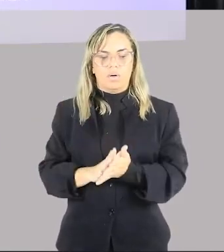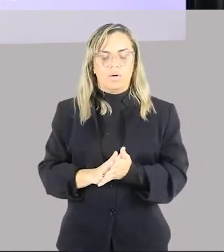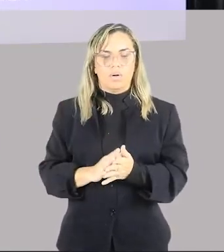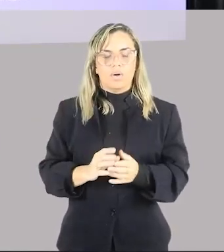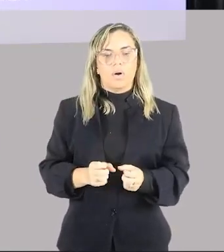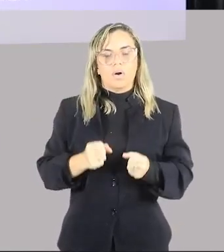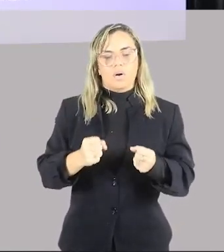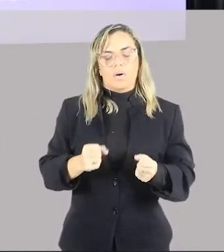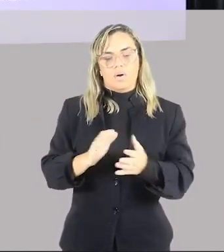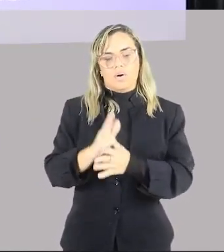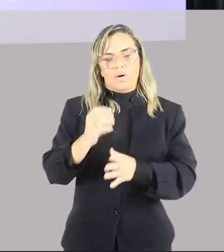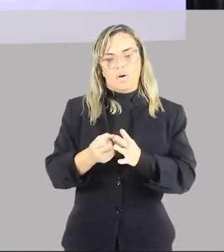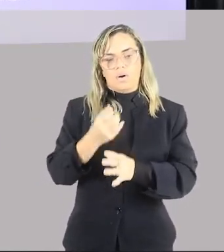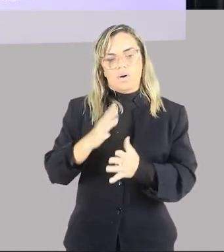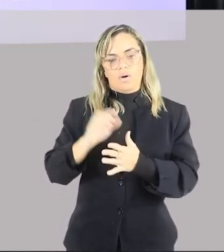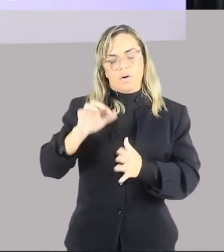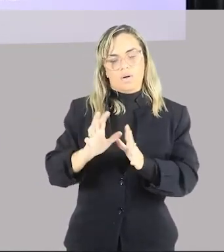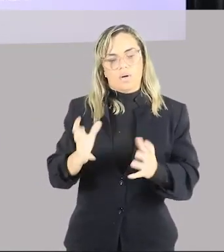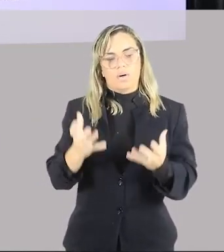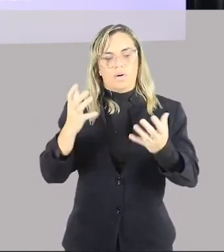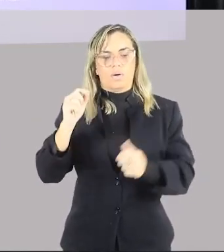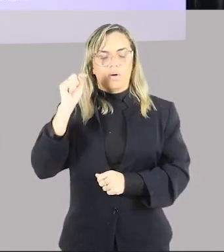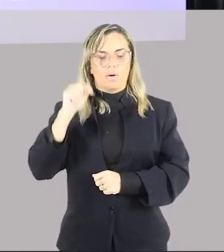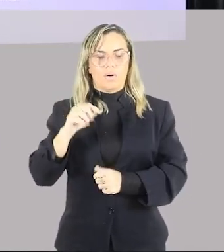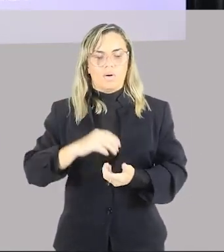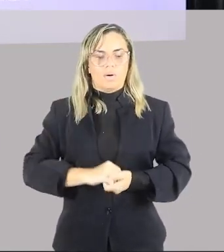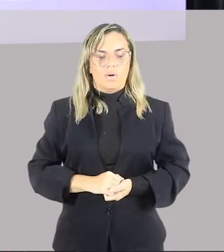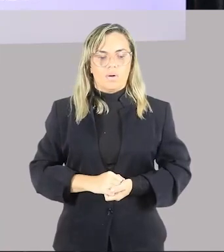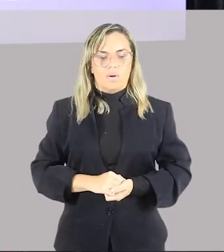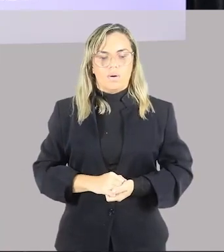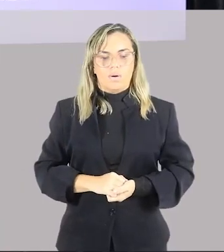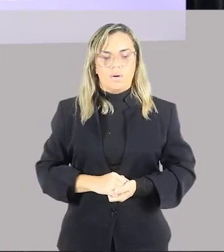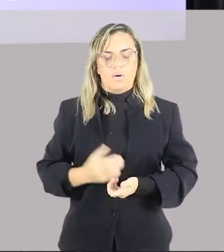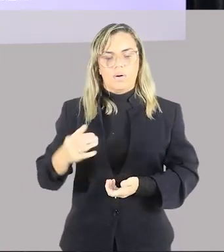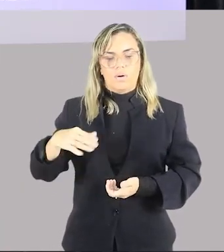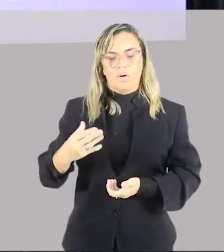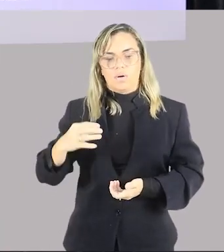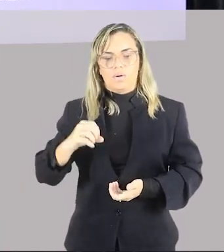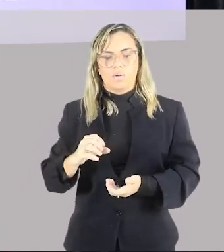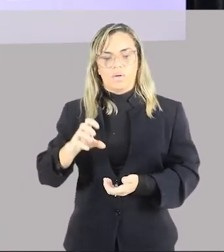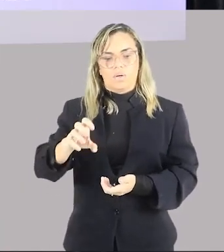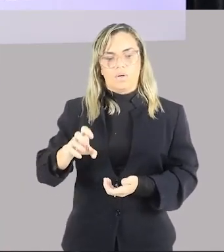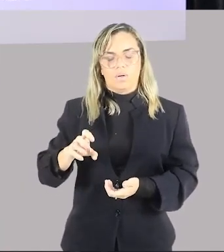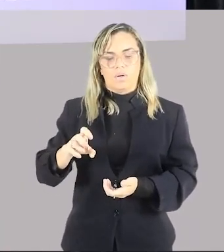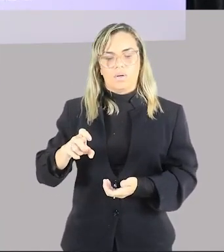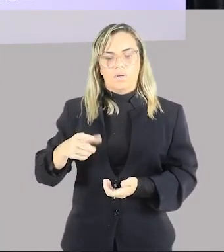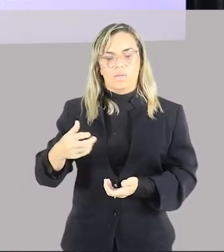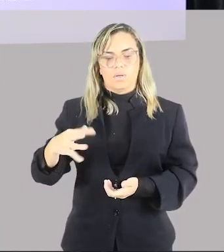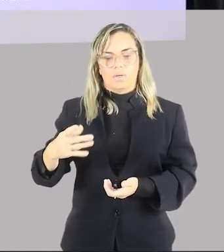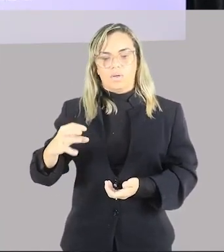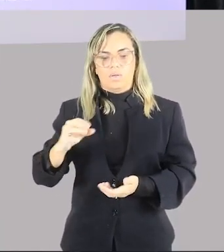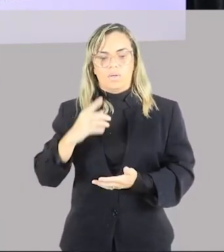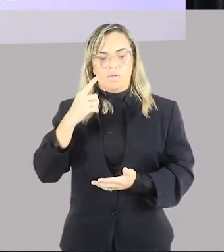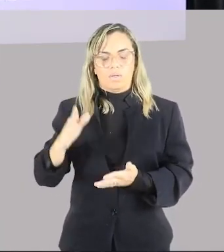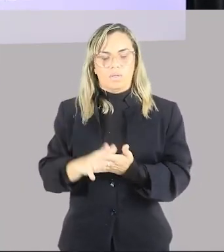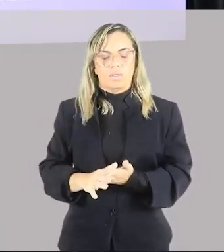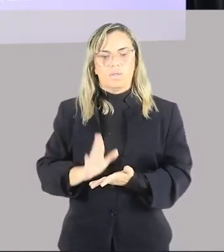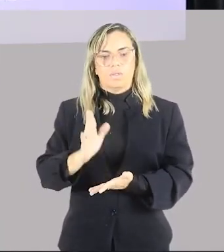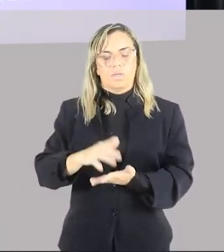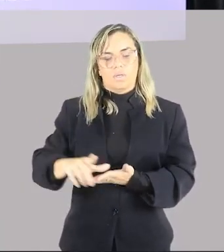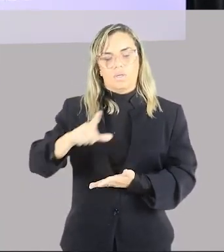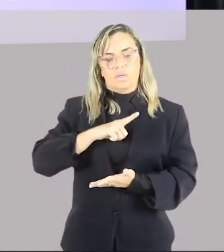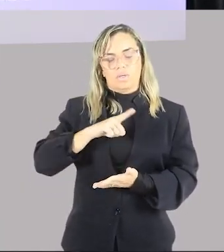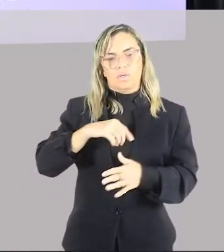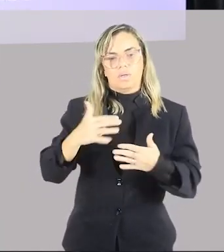seus efeitos. E o ato consumido ou exaurido, consumado ou exaurido, é aquele que já possuiu todos os seus efeitos. Por